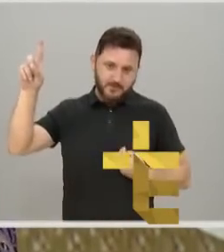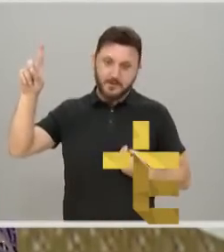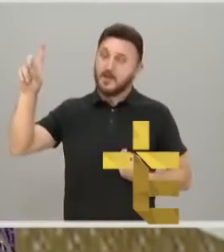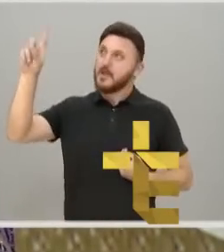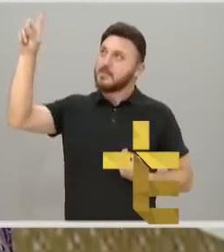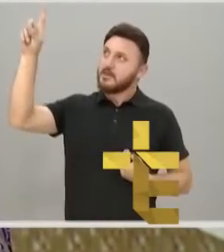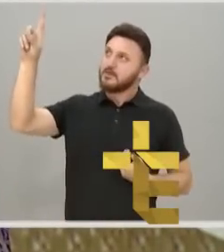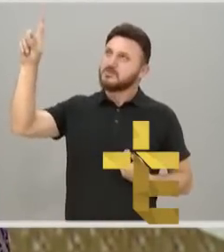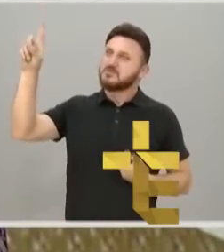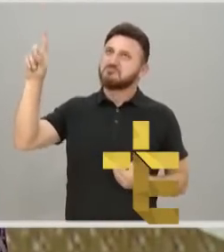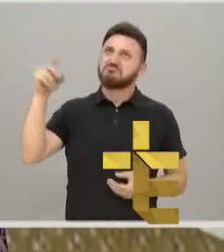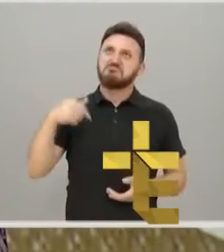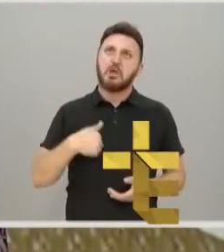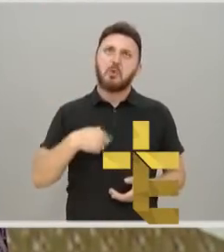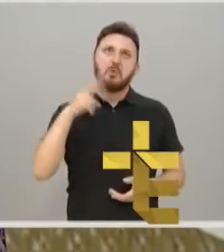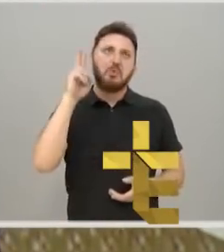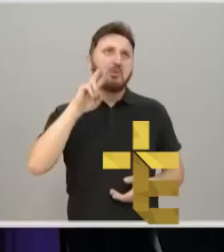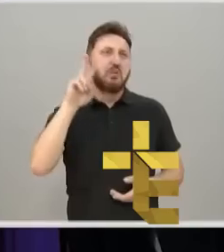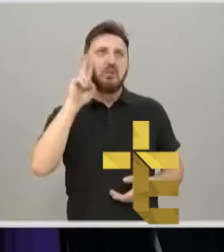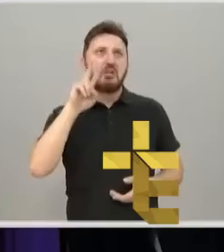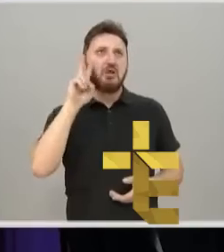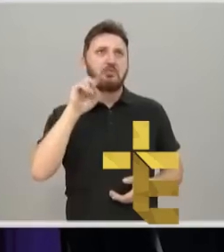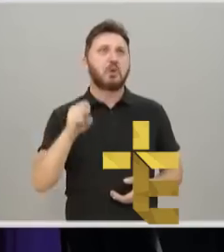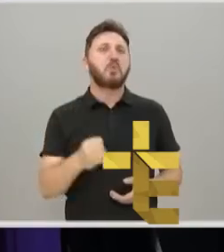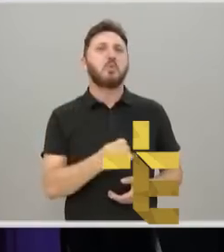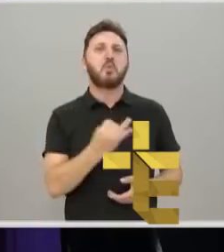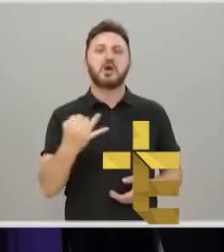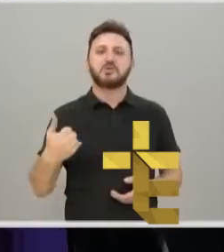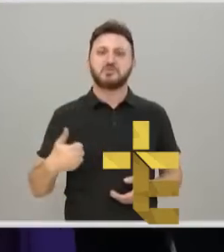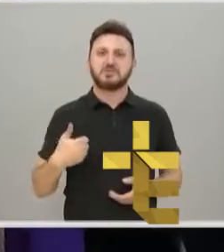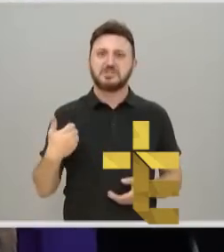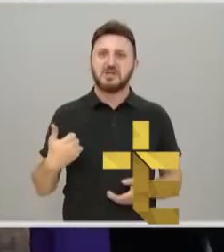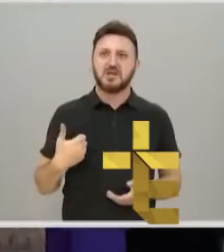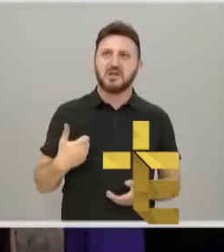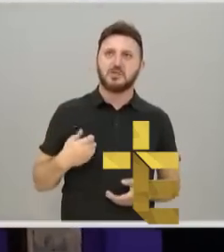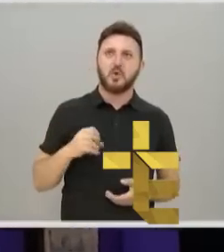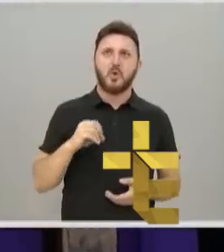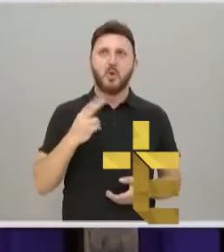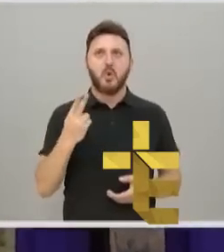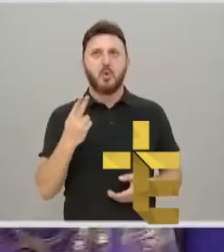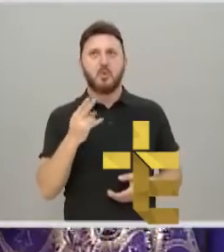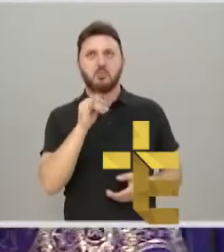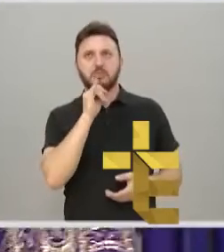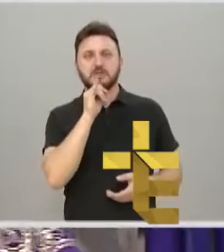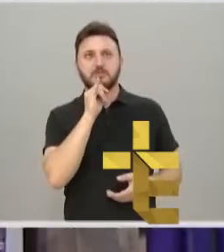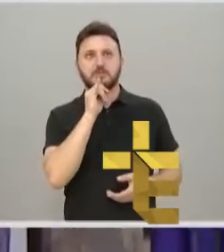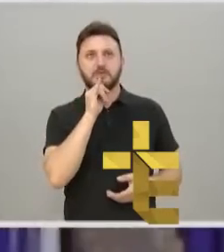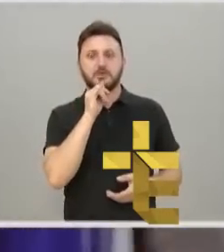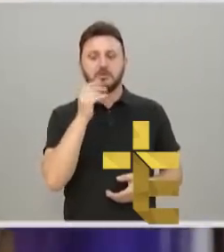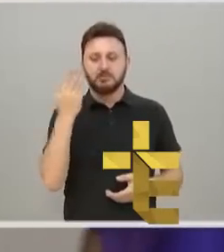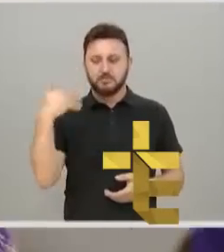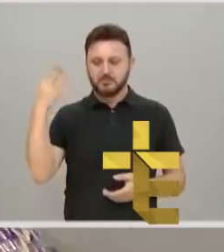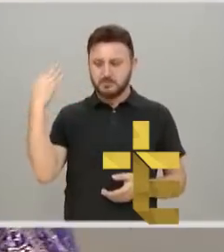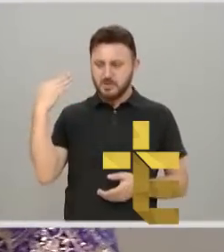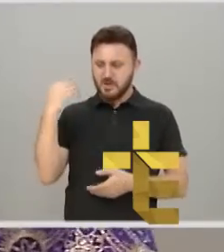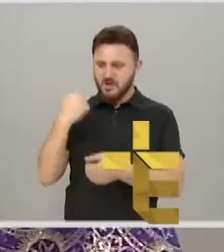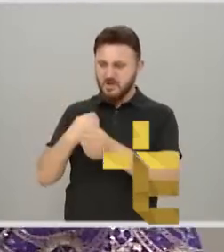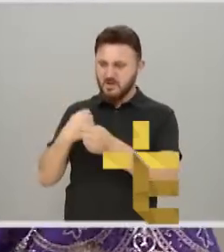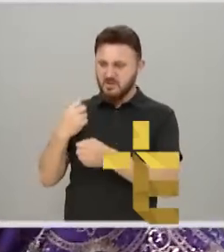não sei quantos anos, se a música Tempestade faz 7, essa faz menos,